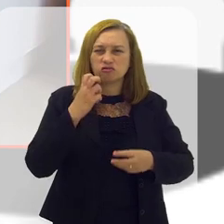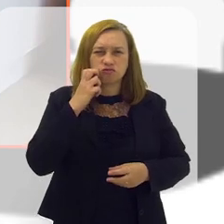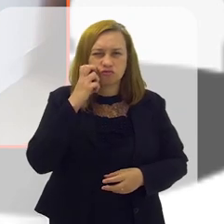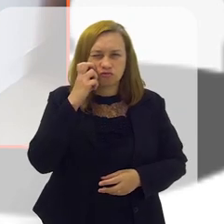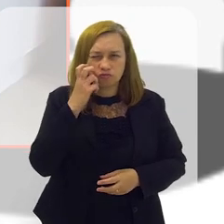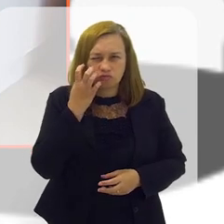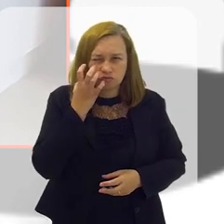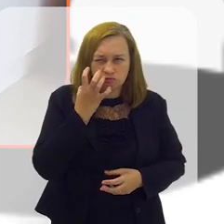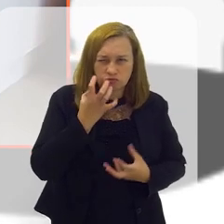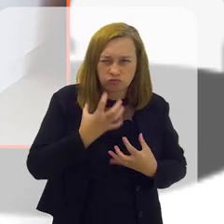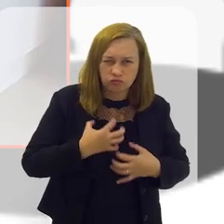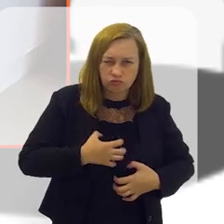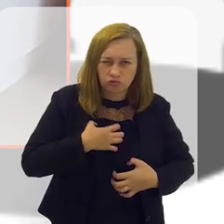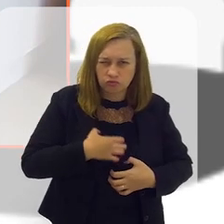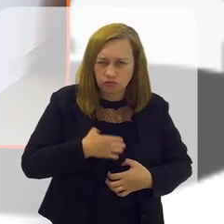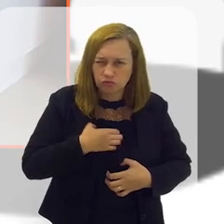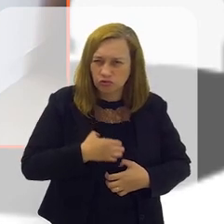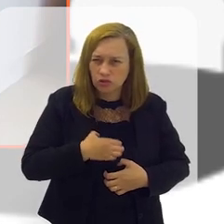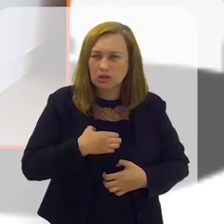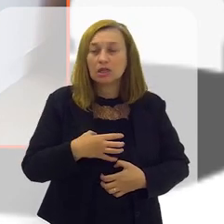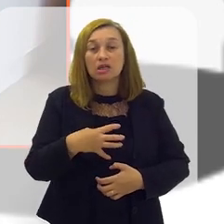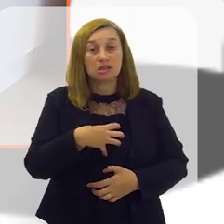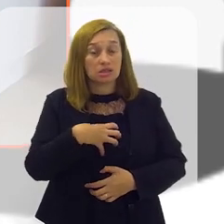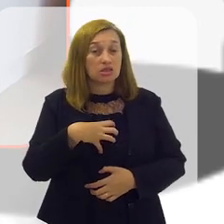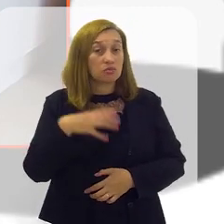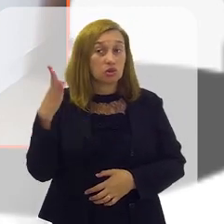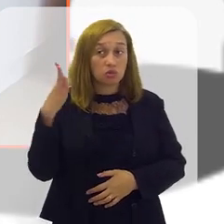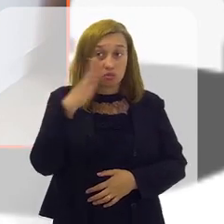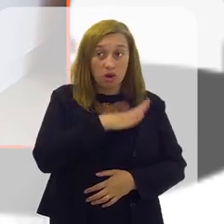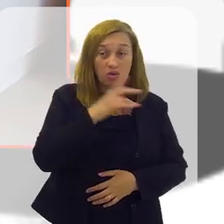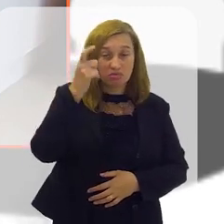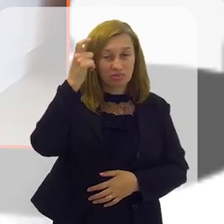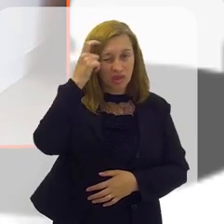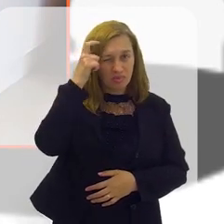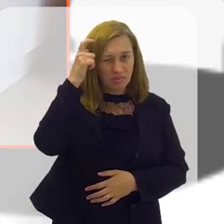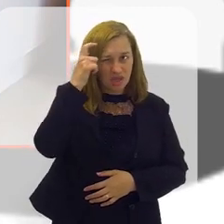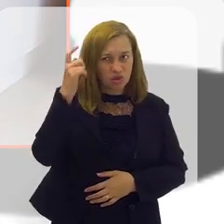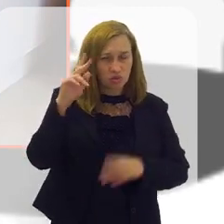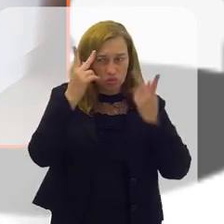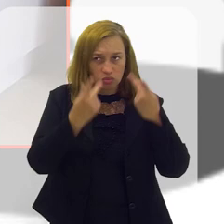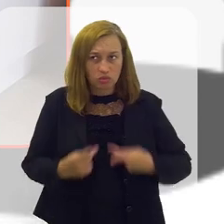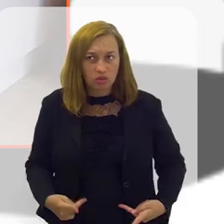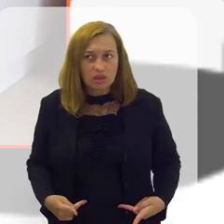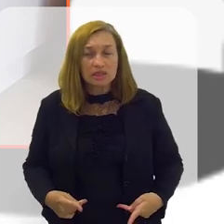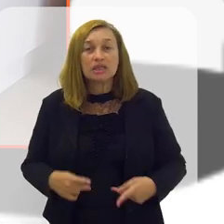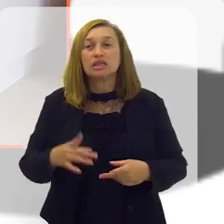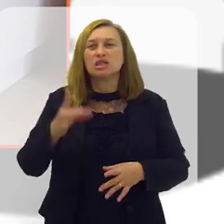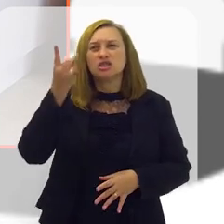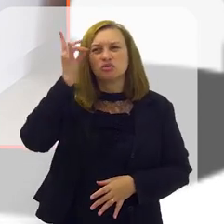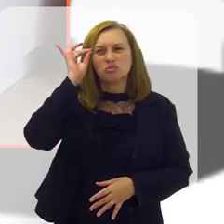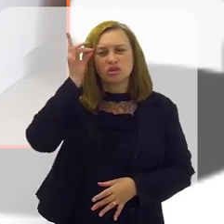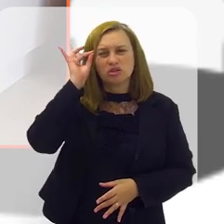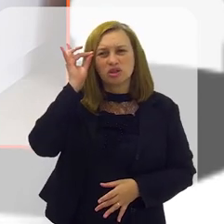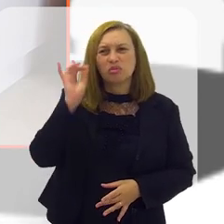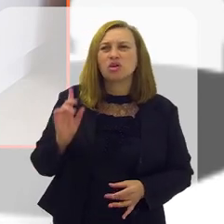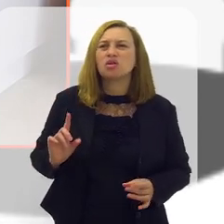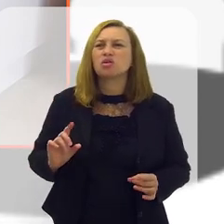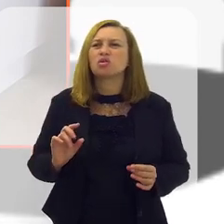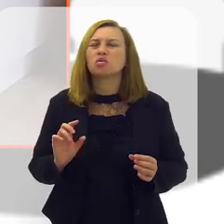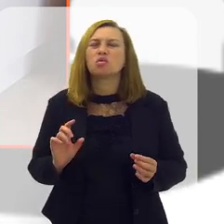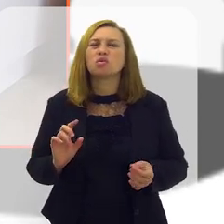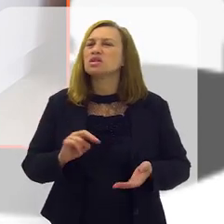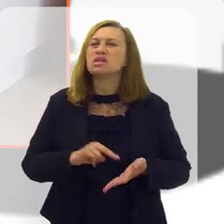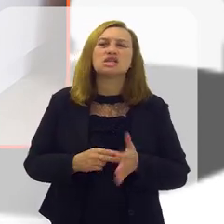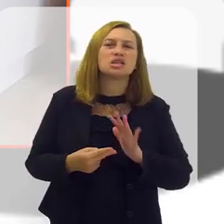raiva, vergonha, culpa, sentimentos bem prejudiciais à mente humana. E espiritualmente, o que que seria